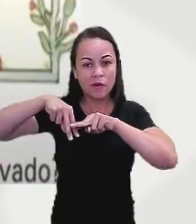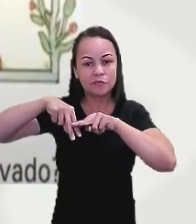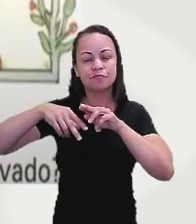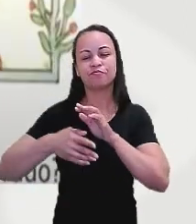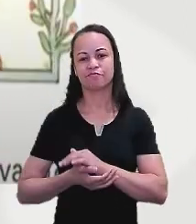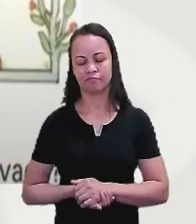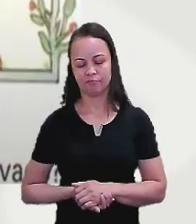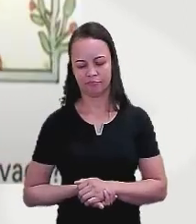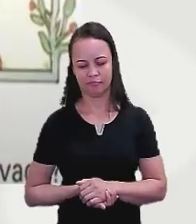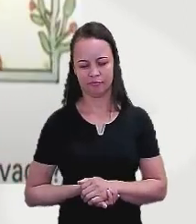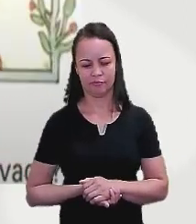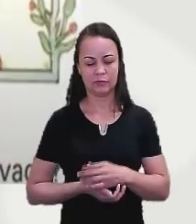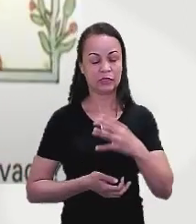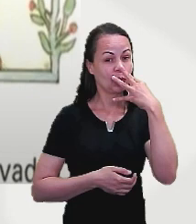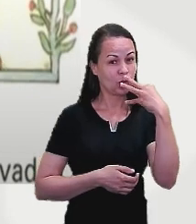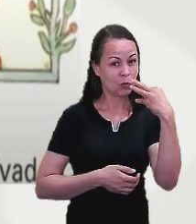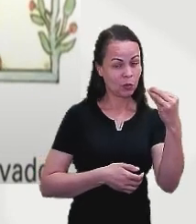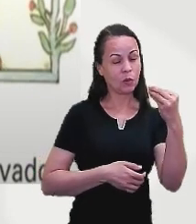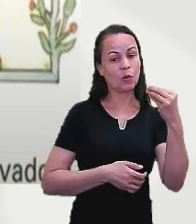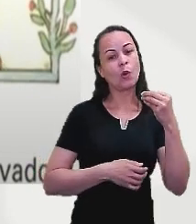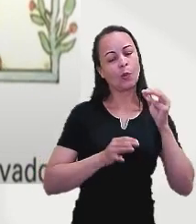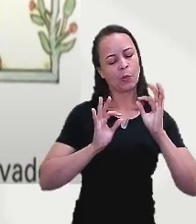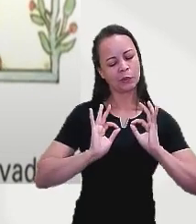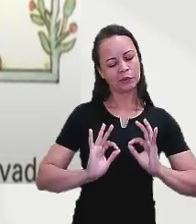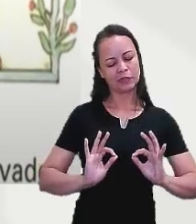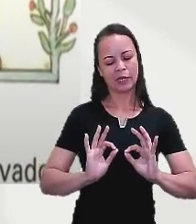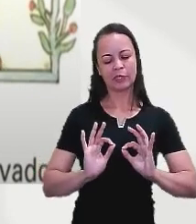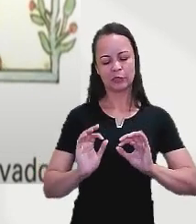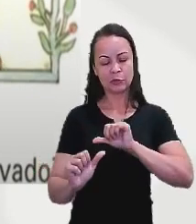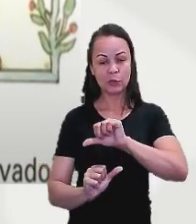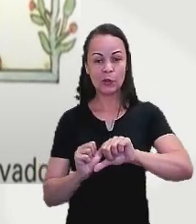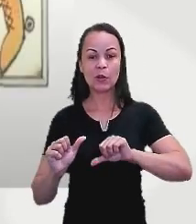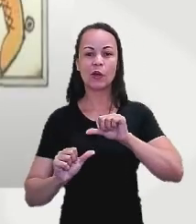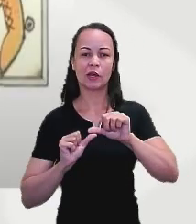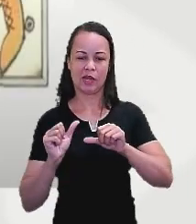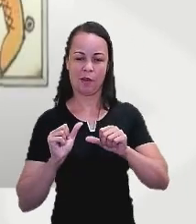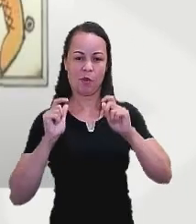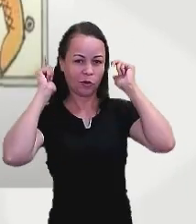Você troca um lobinho delicado por um chapeuzinho malvado?